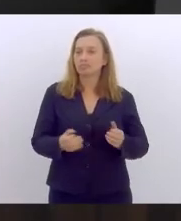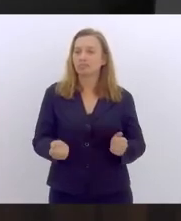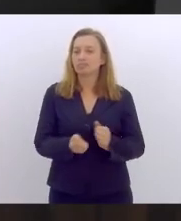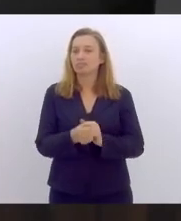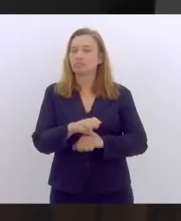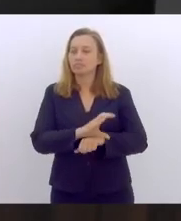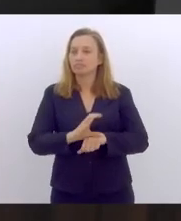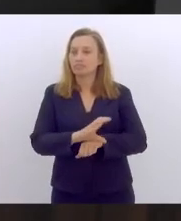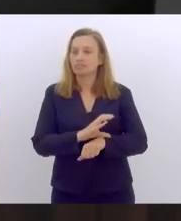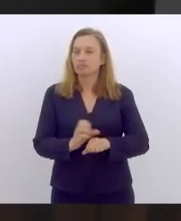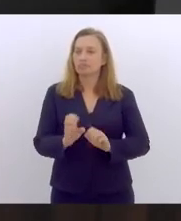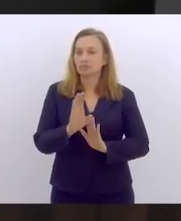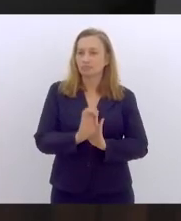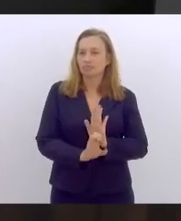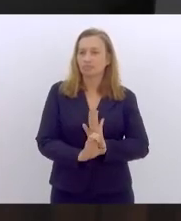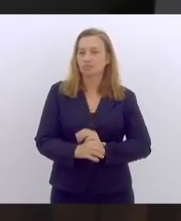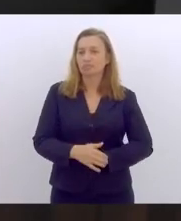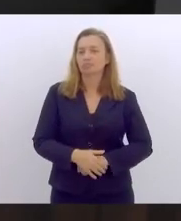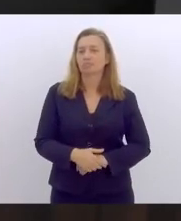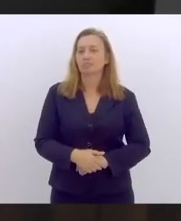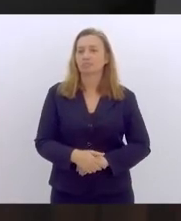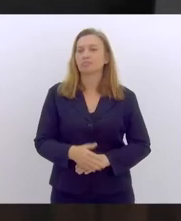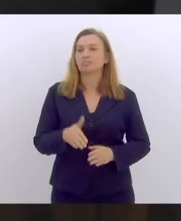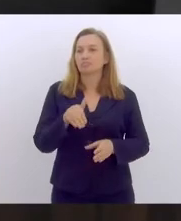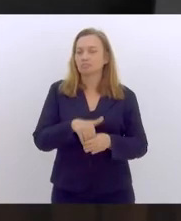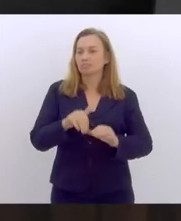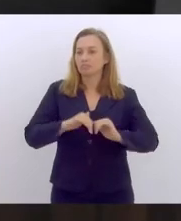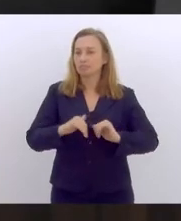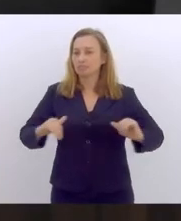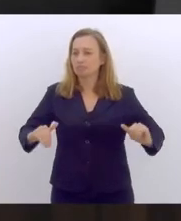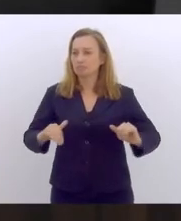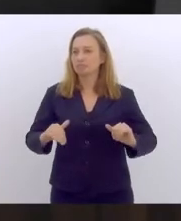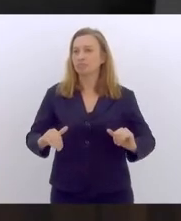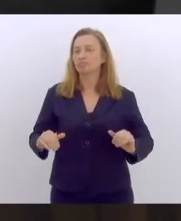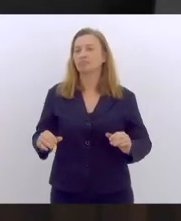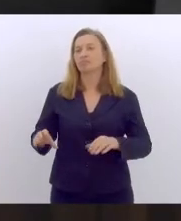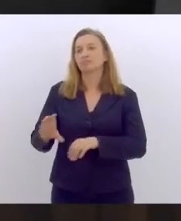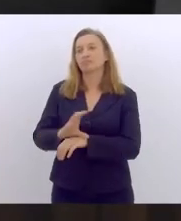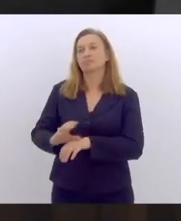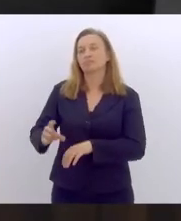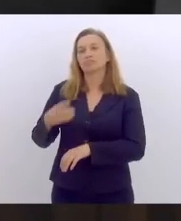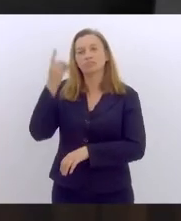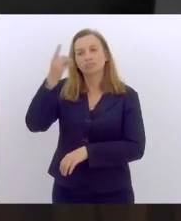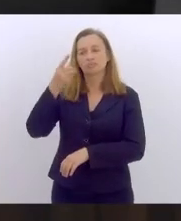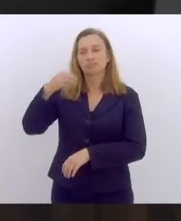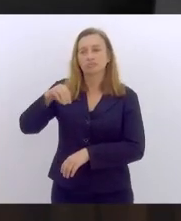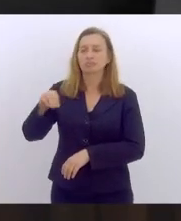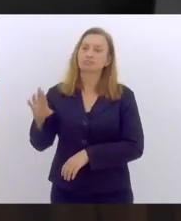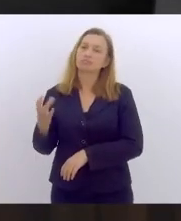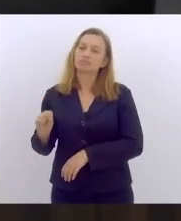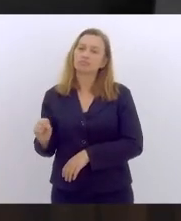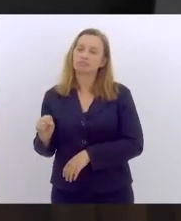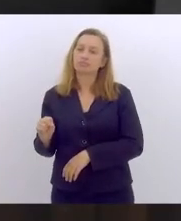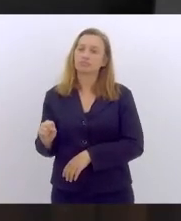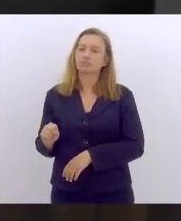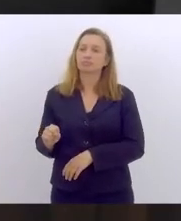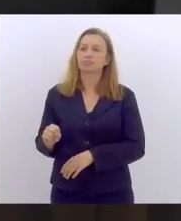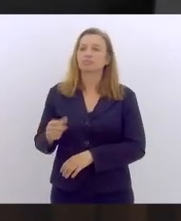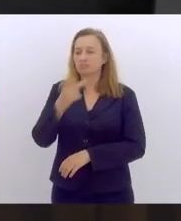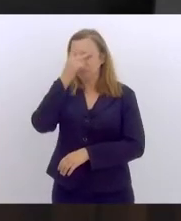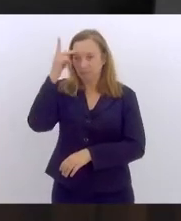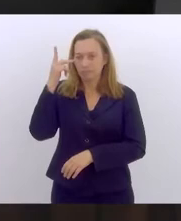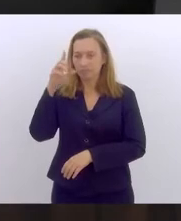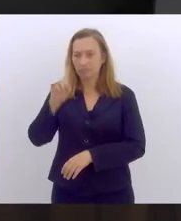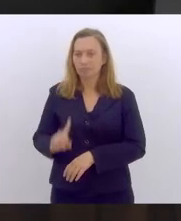condicionalidade com emendas. Com voto em separado pela condicionalidade do deputado Marcos Miller, relator original. Da pessoa com